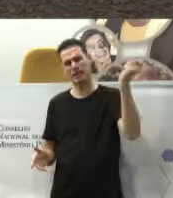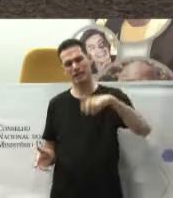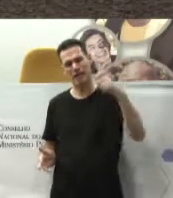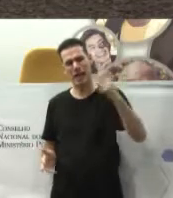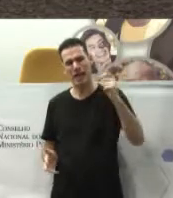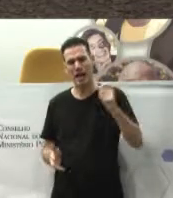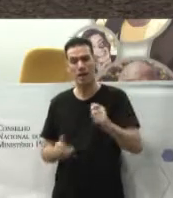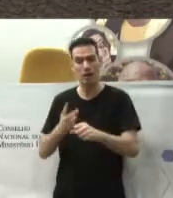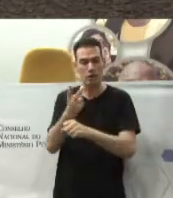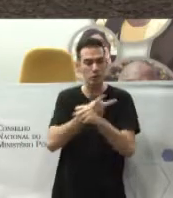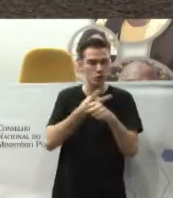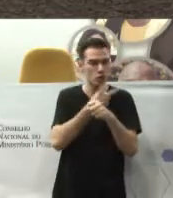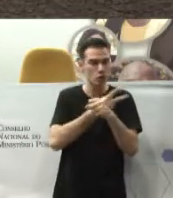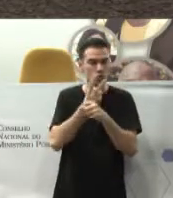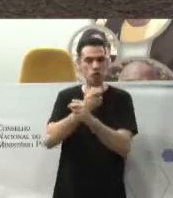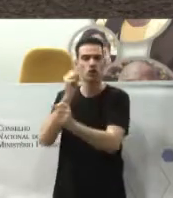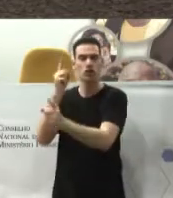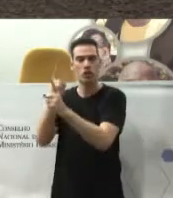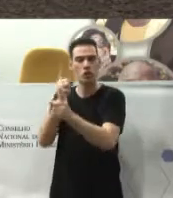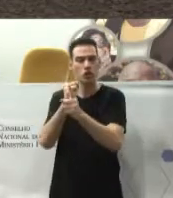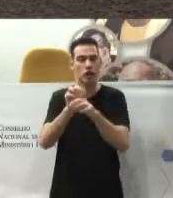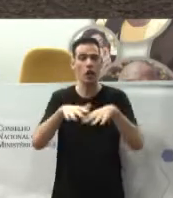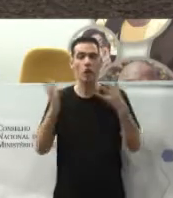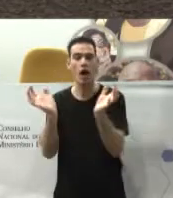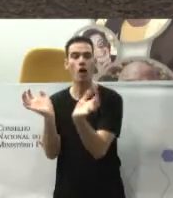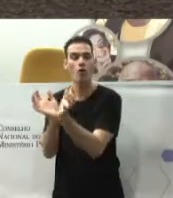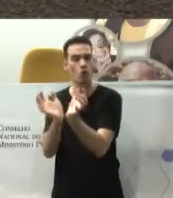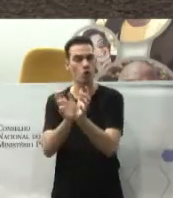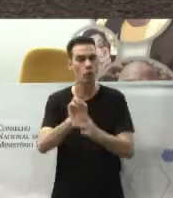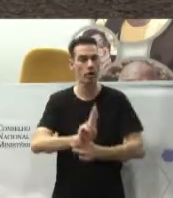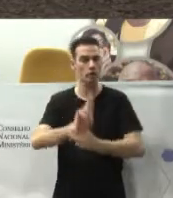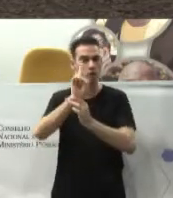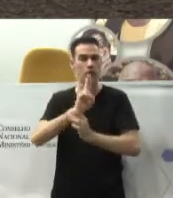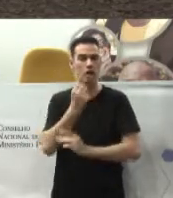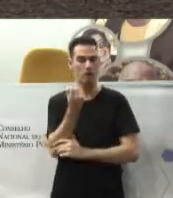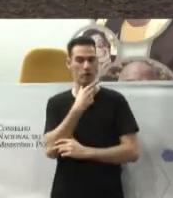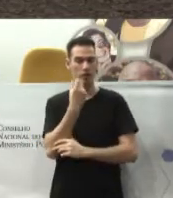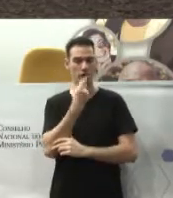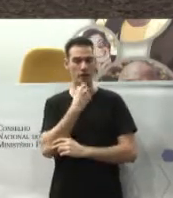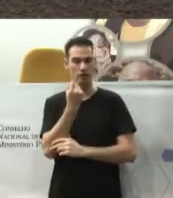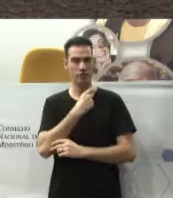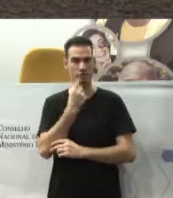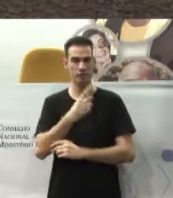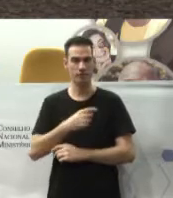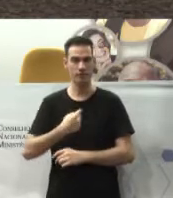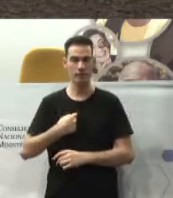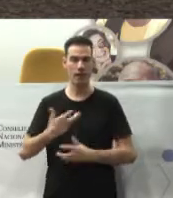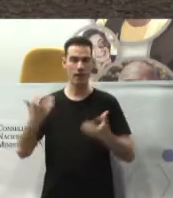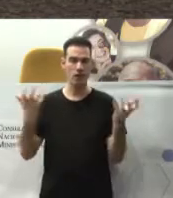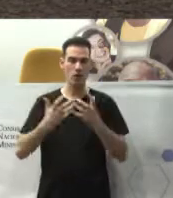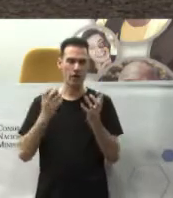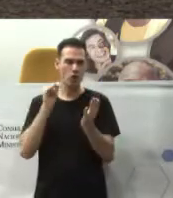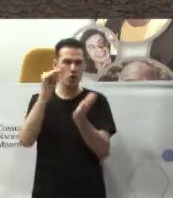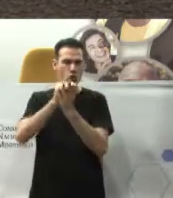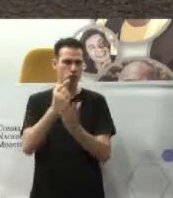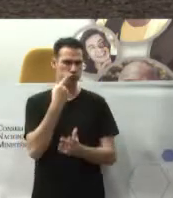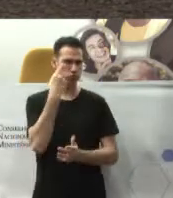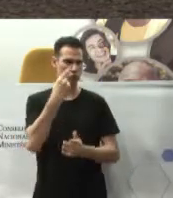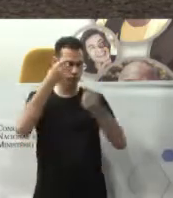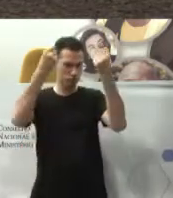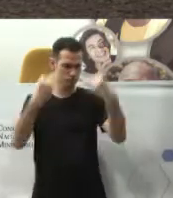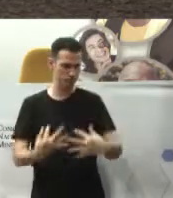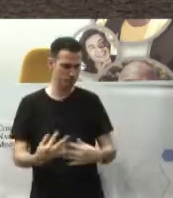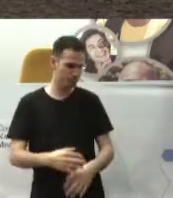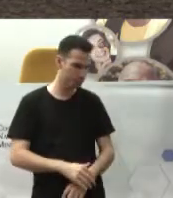localize essas responsabilidades antes de entrar com a ação. Só que aí eu quero, como último ponto, dizer o